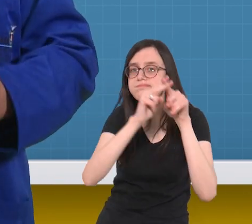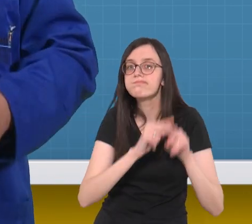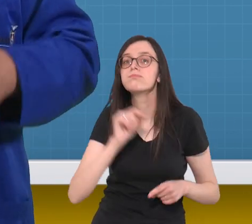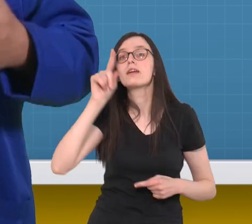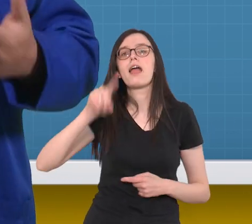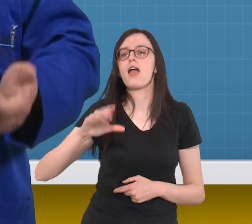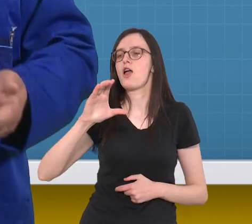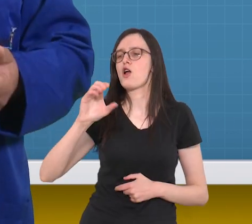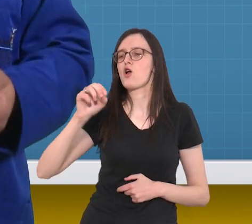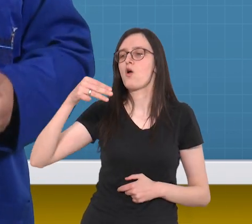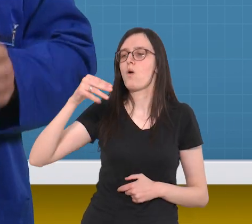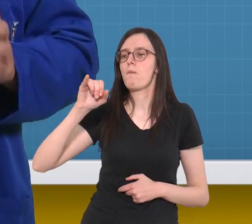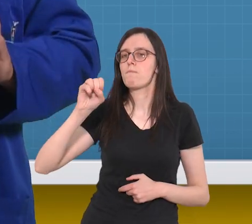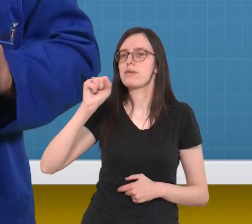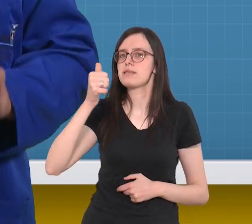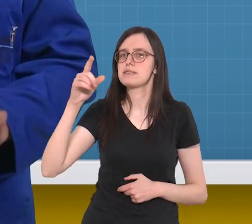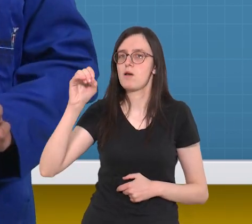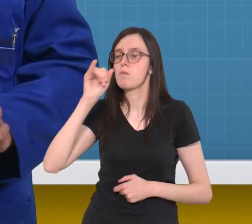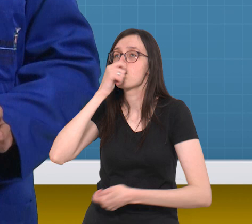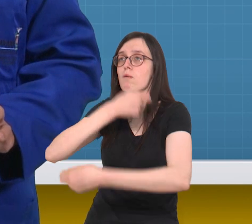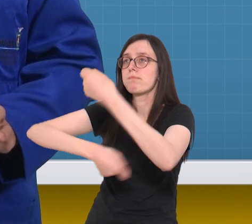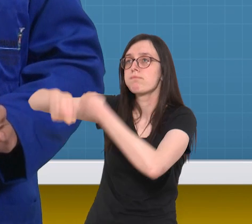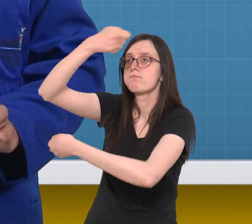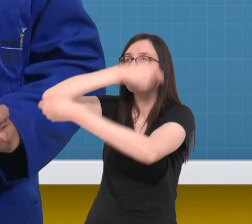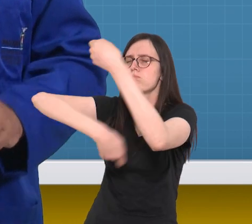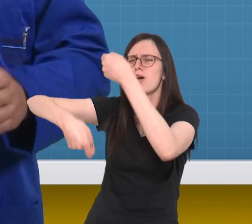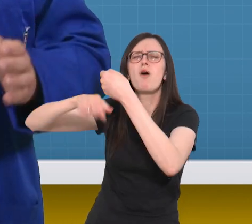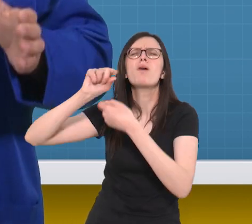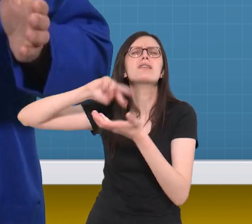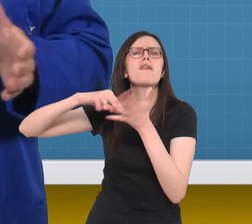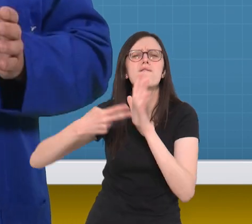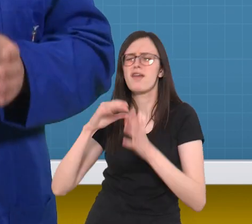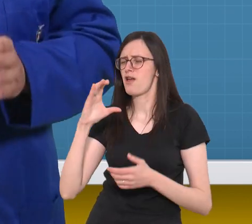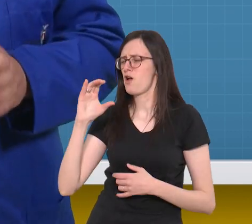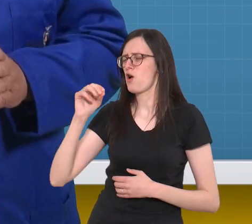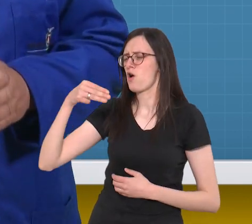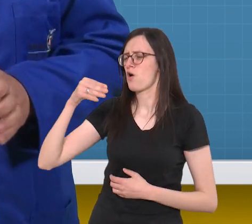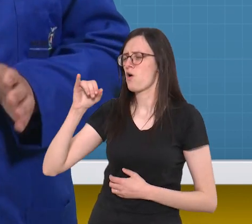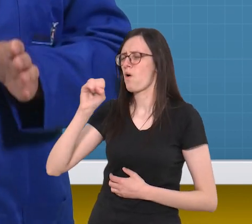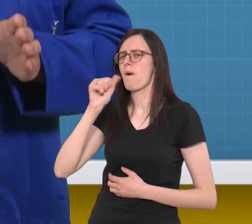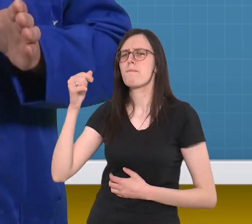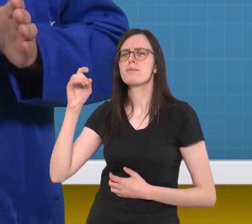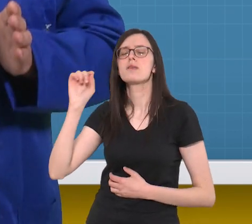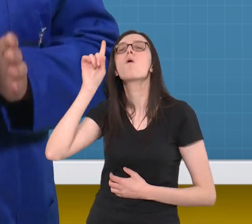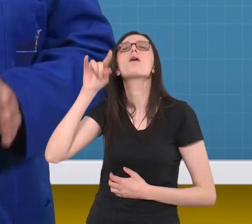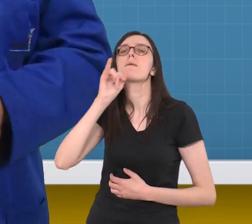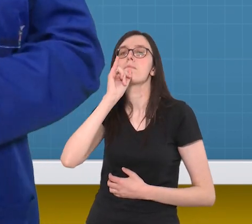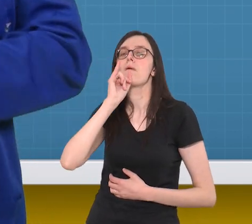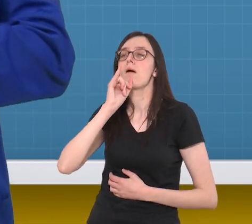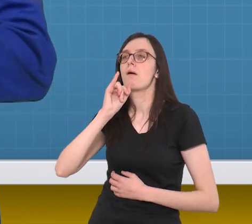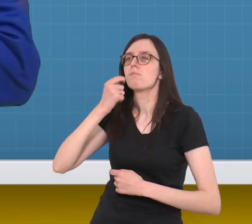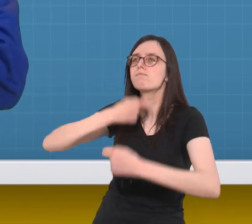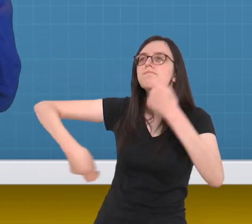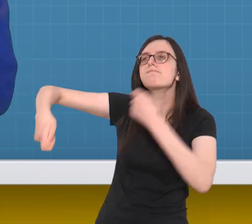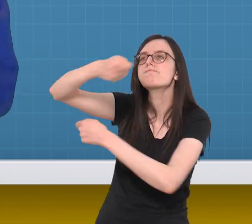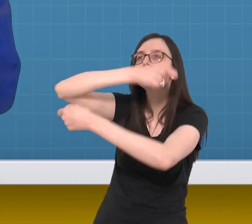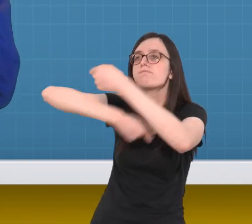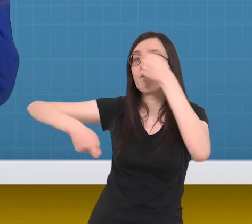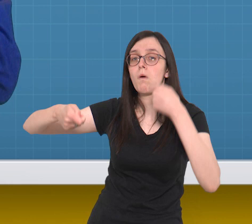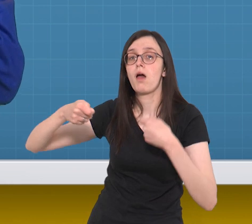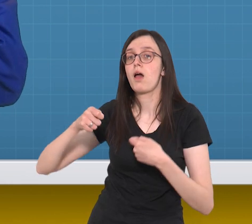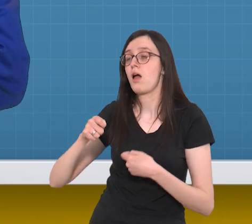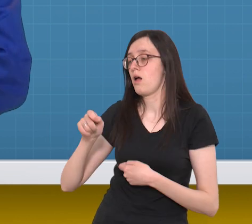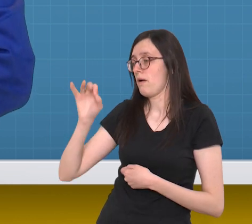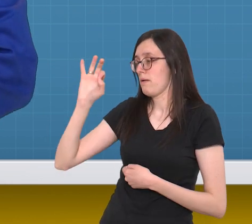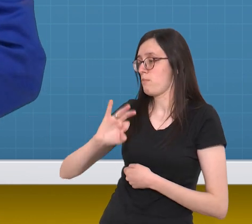porque a corretora sobrevive de comissão. O que é comissão, professor? Comissão é uma porcentagem